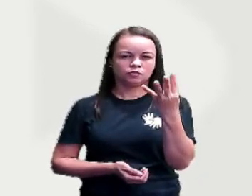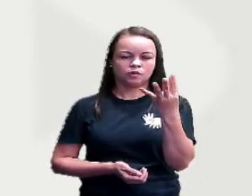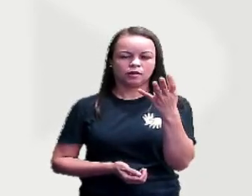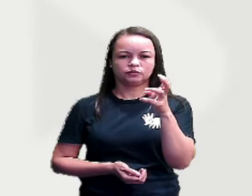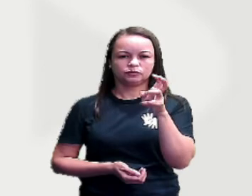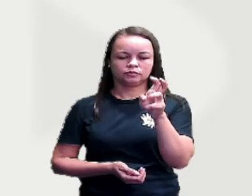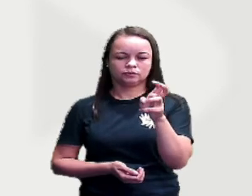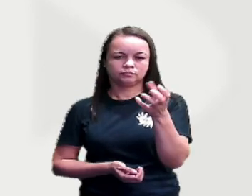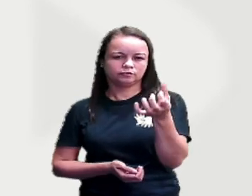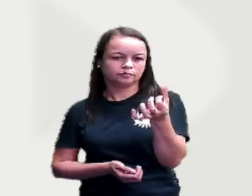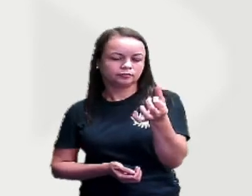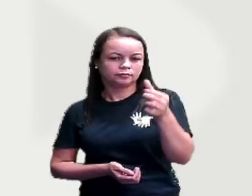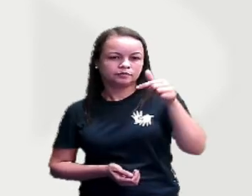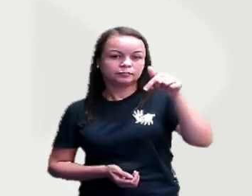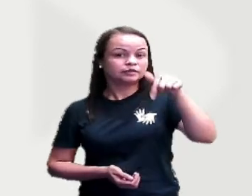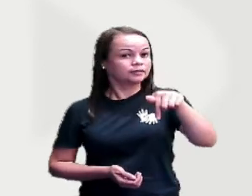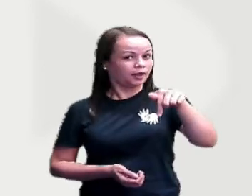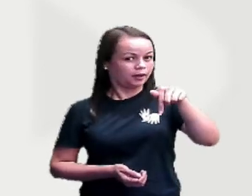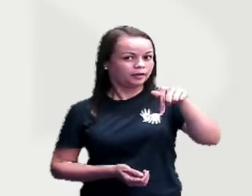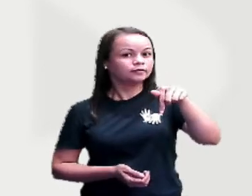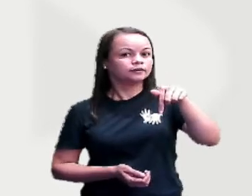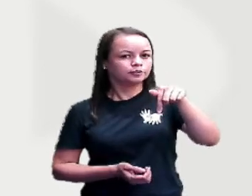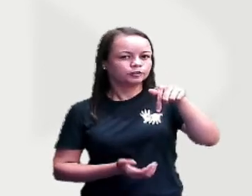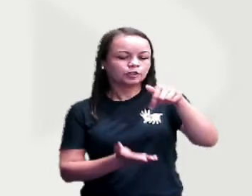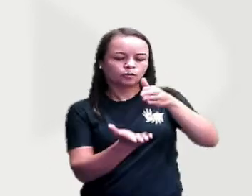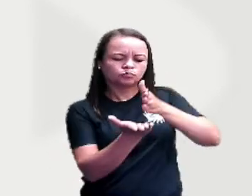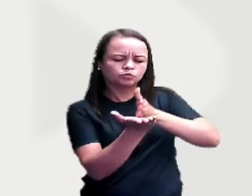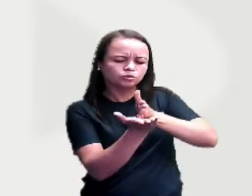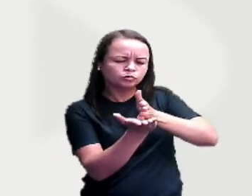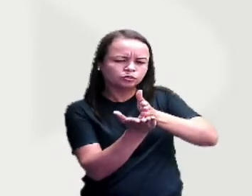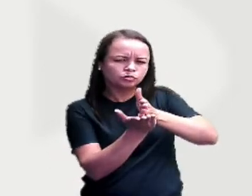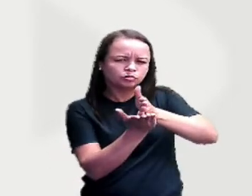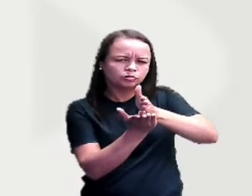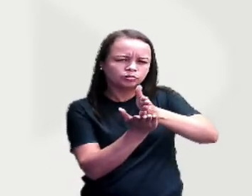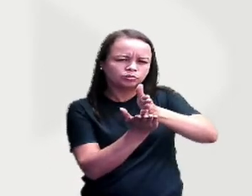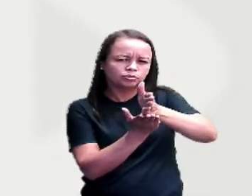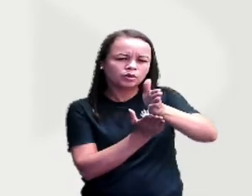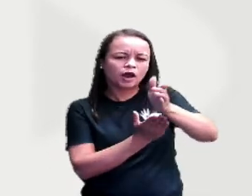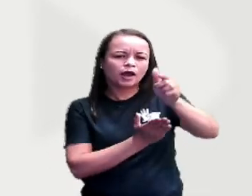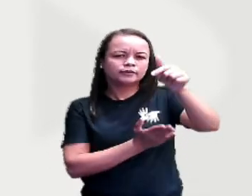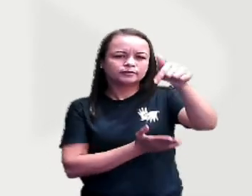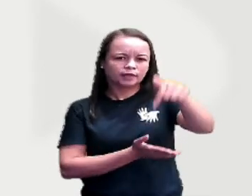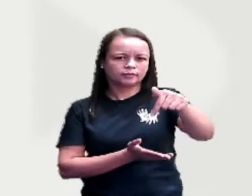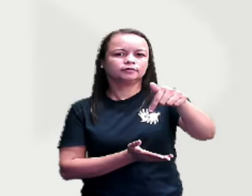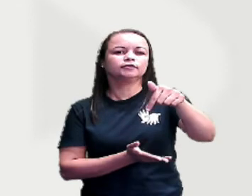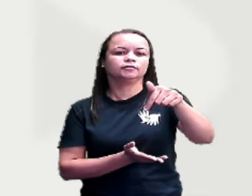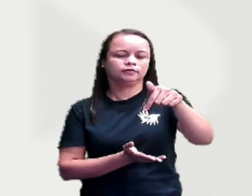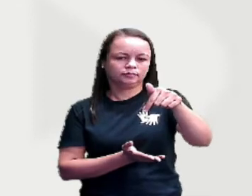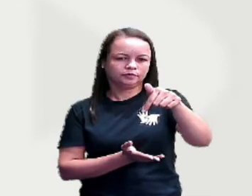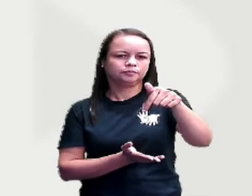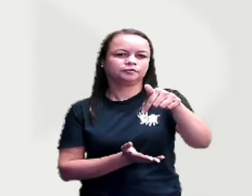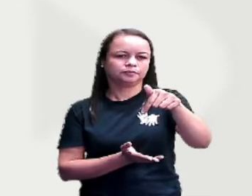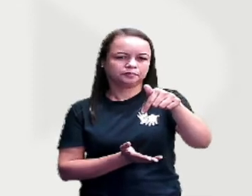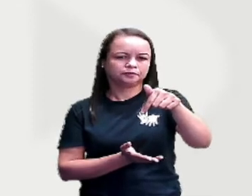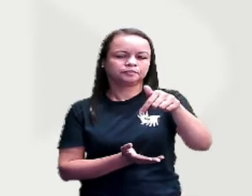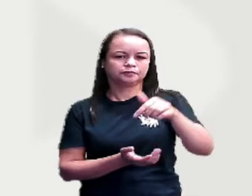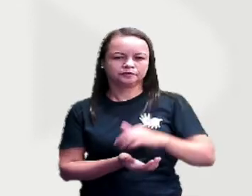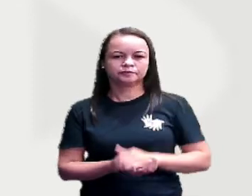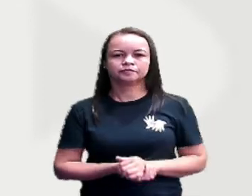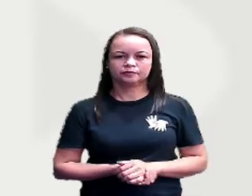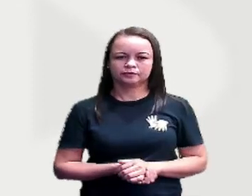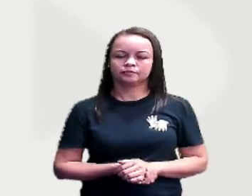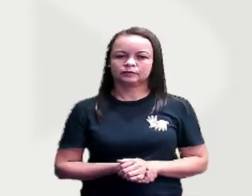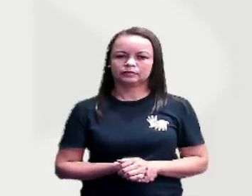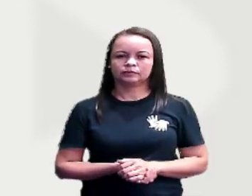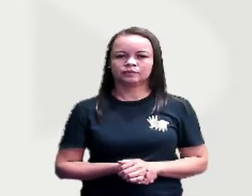4, 5, 6, 7. Ela precisou avançar 7 quadradinhos. Acompanha